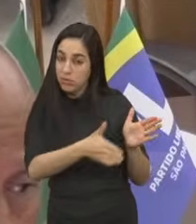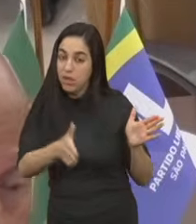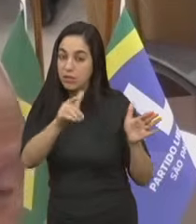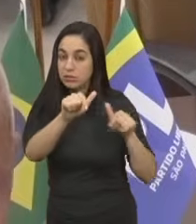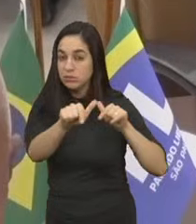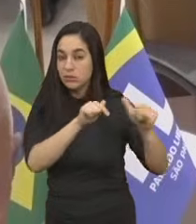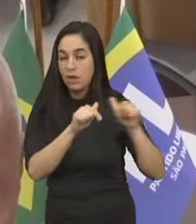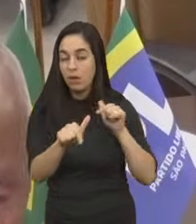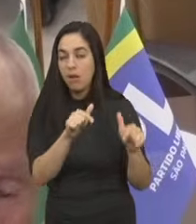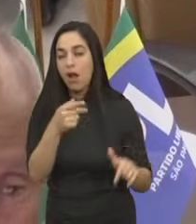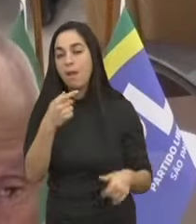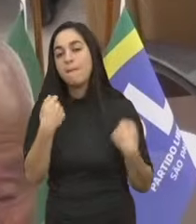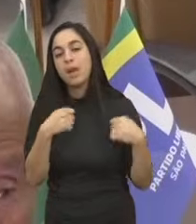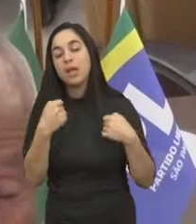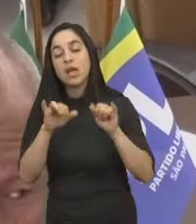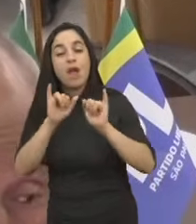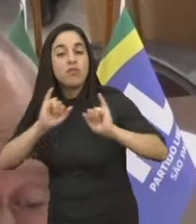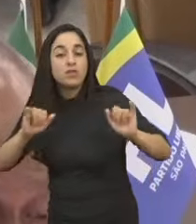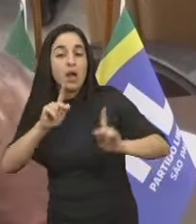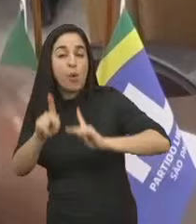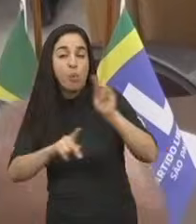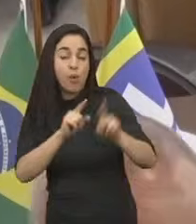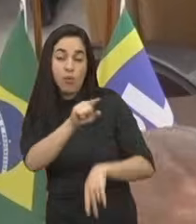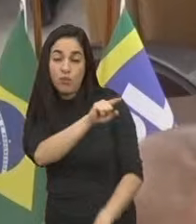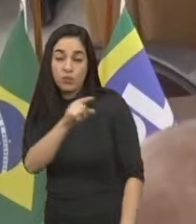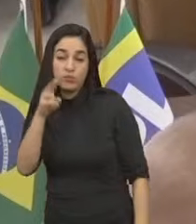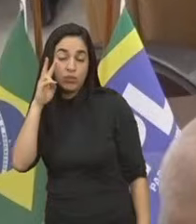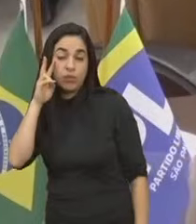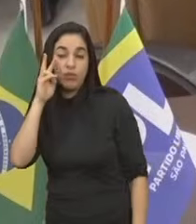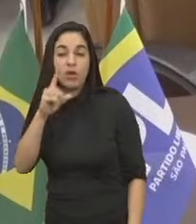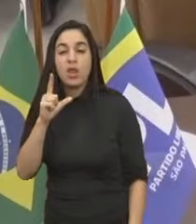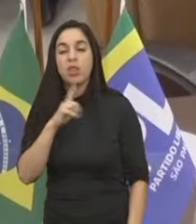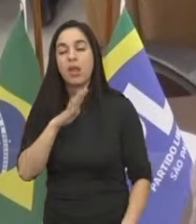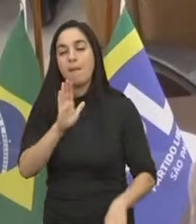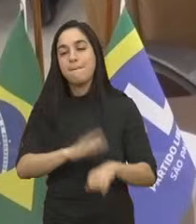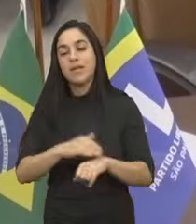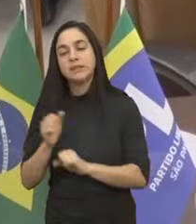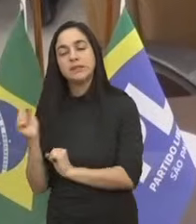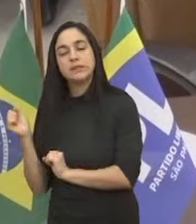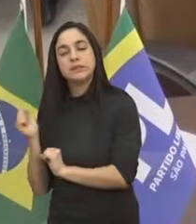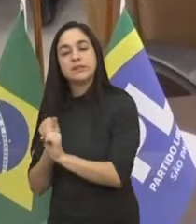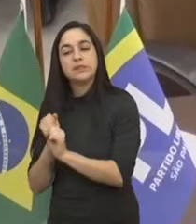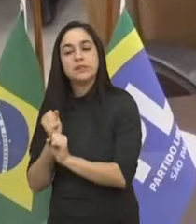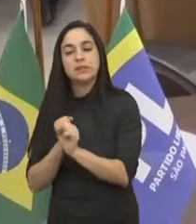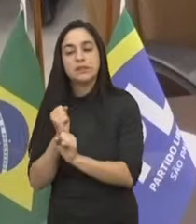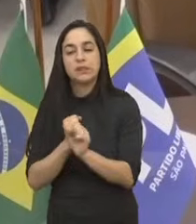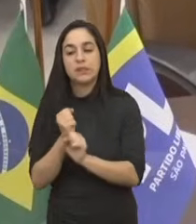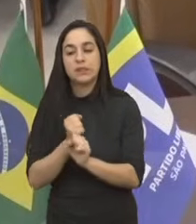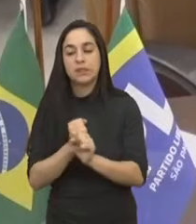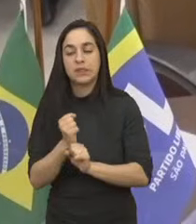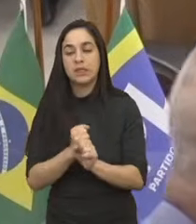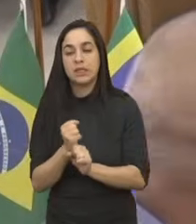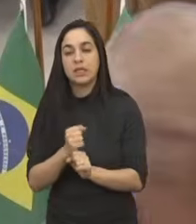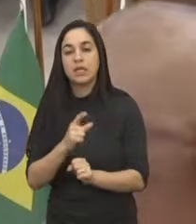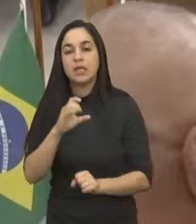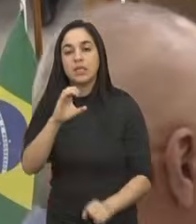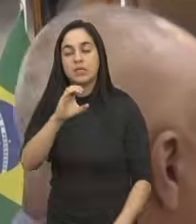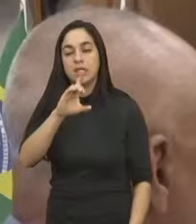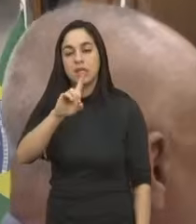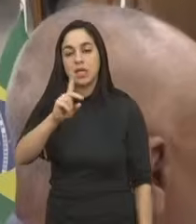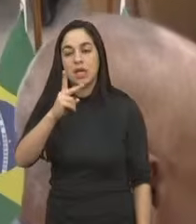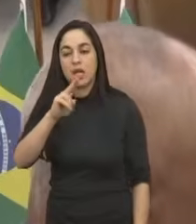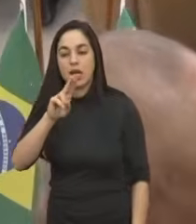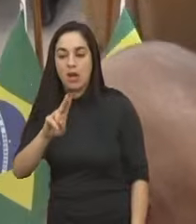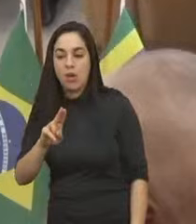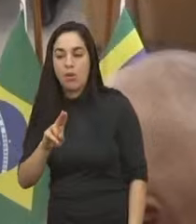o povo. Olha essa situação. Tem mais de ano que veio de CDHU, Deus coisa,